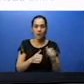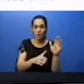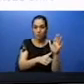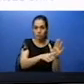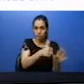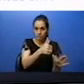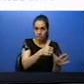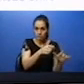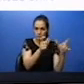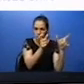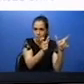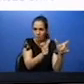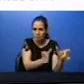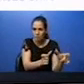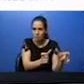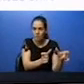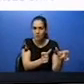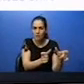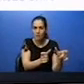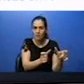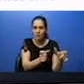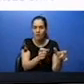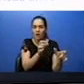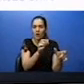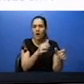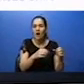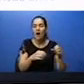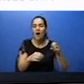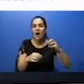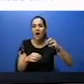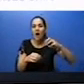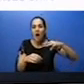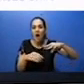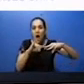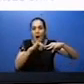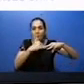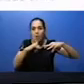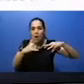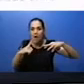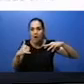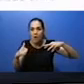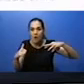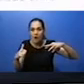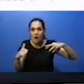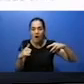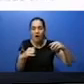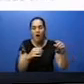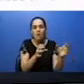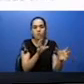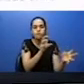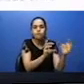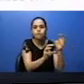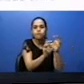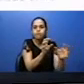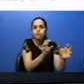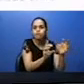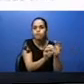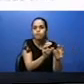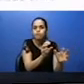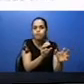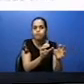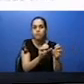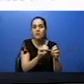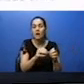uma quantidade de moléculas, né, gasosas num espaço. E no segundo exemplo, nós temos a mesma quantidade